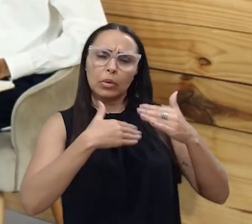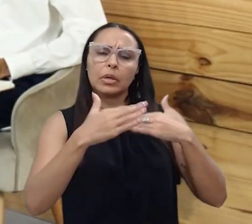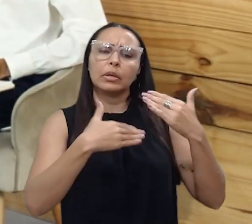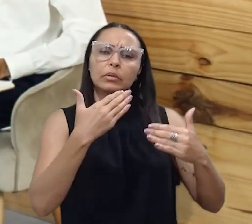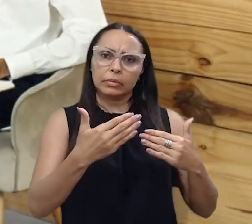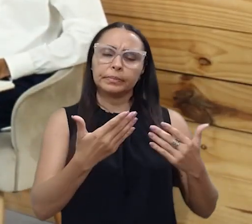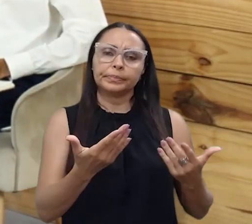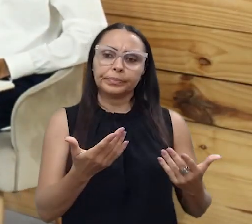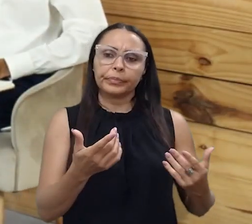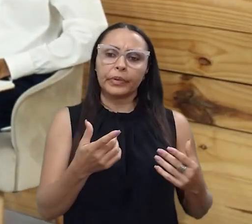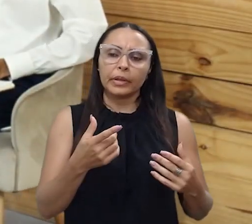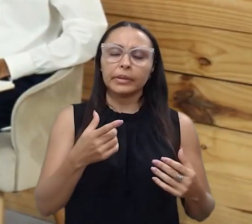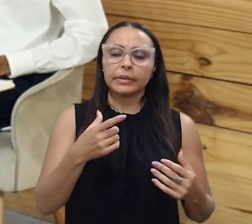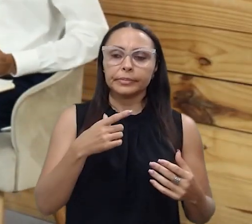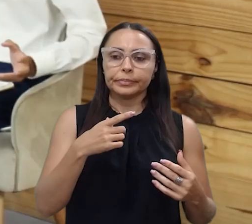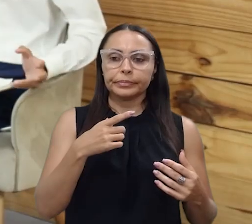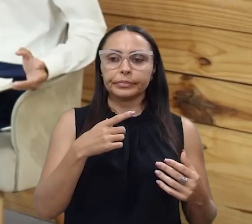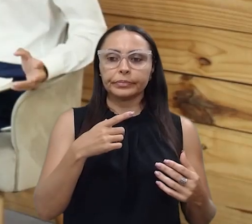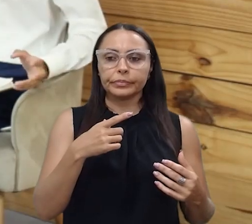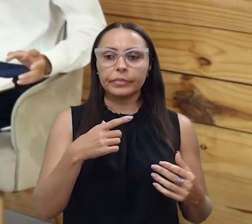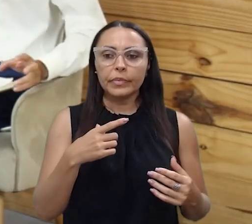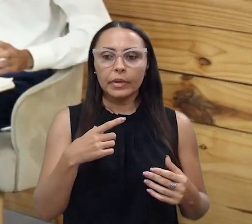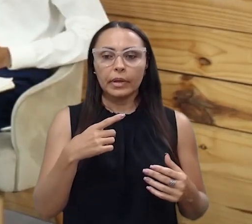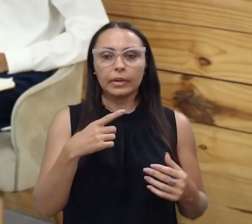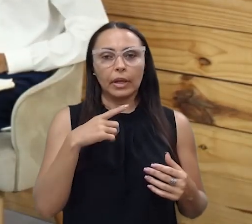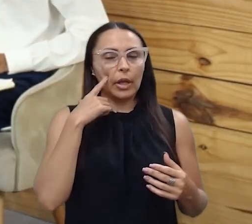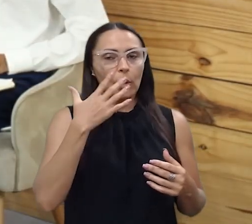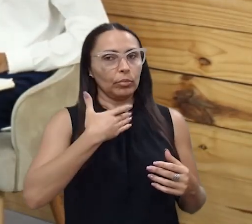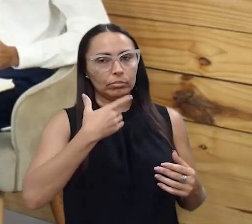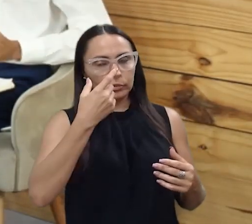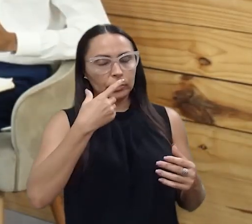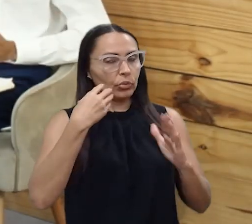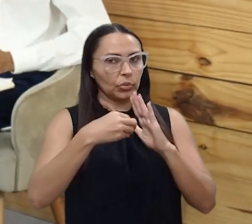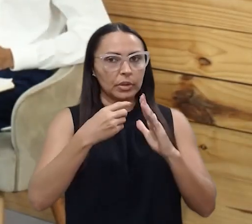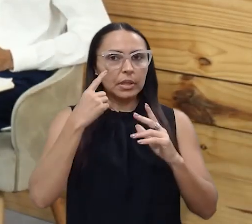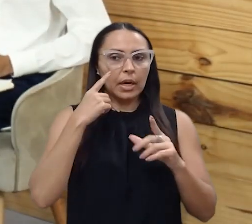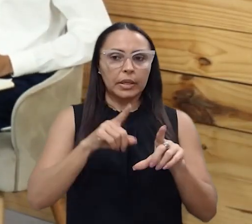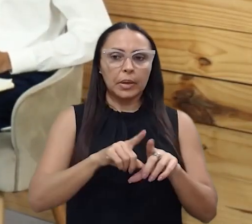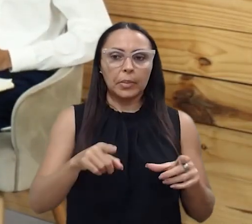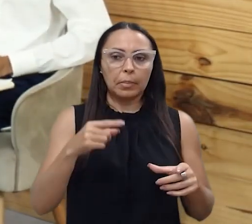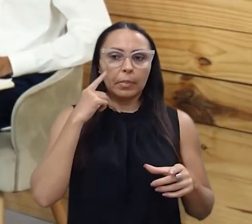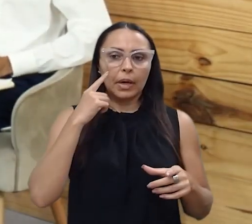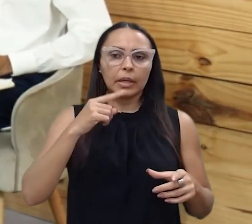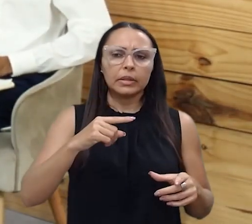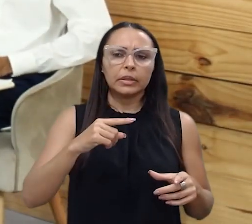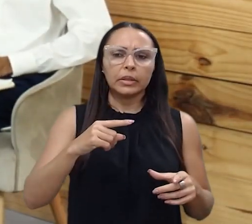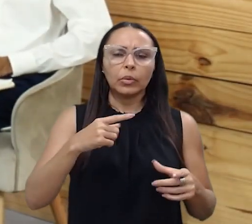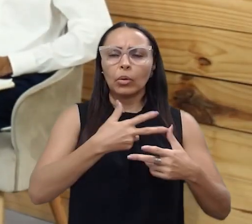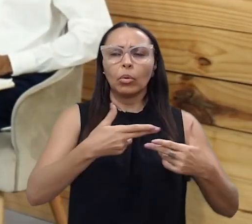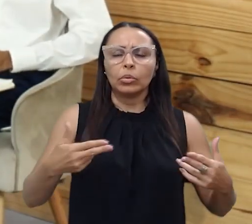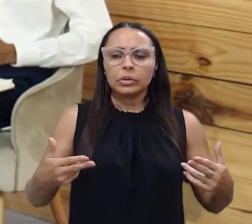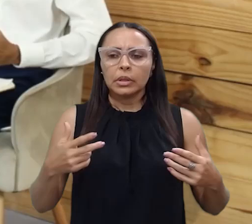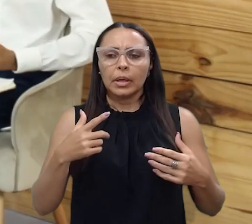tem uma coisa que, eu não sou designer, mas nas minhas leituras eu percebi que tinha uma coisa do